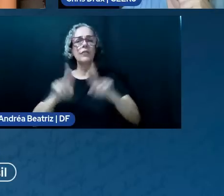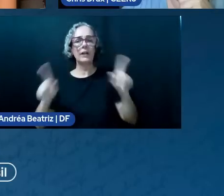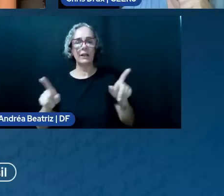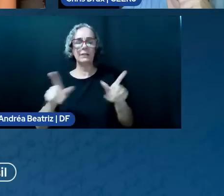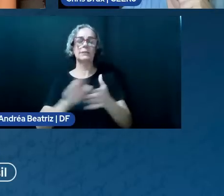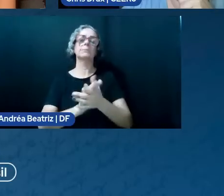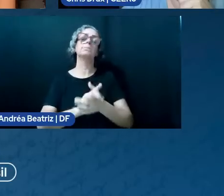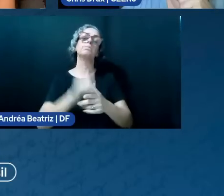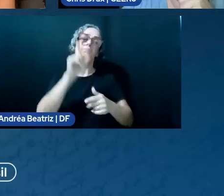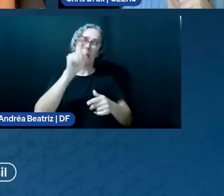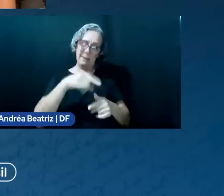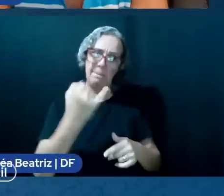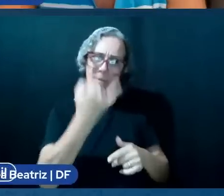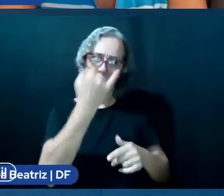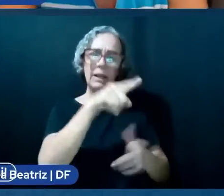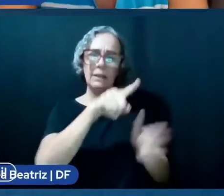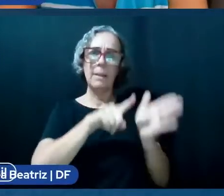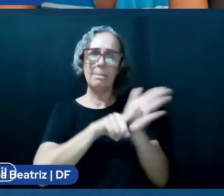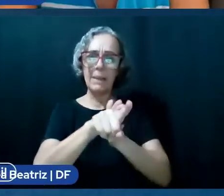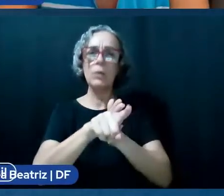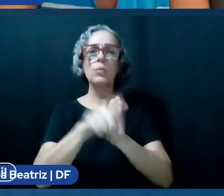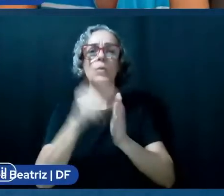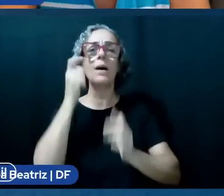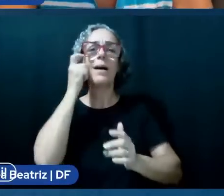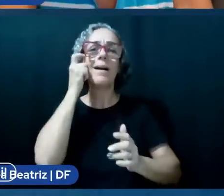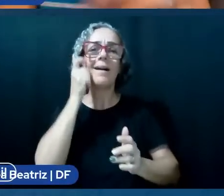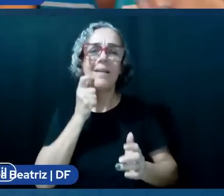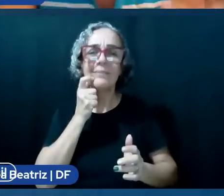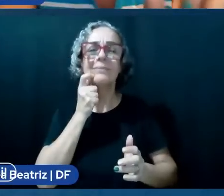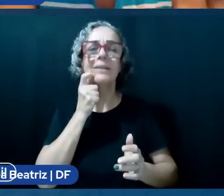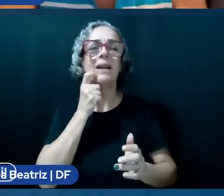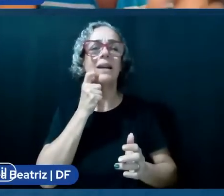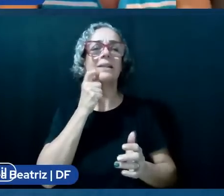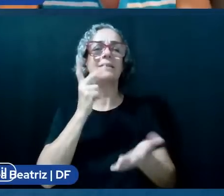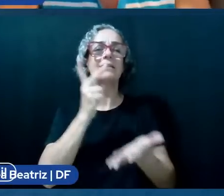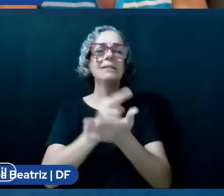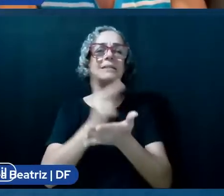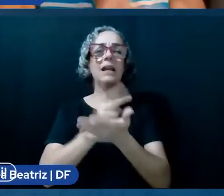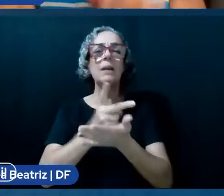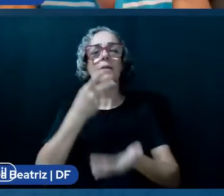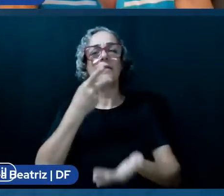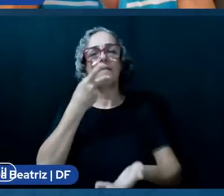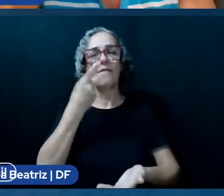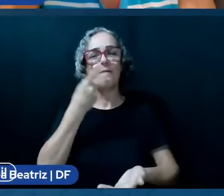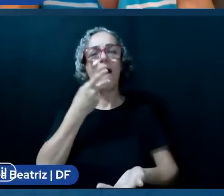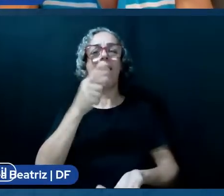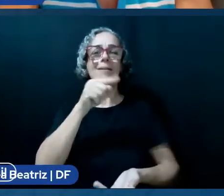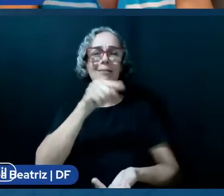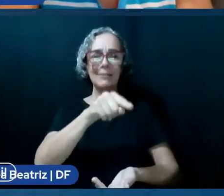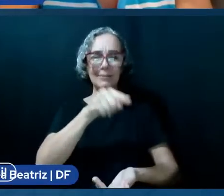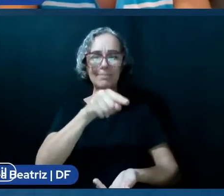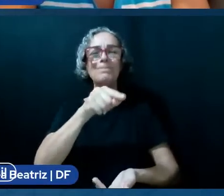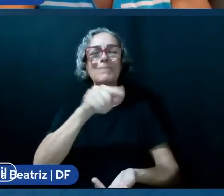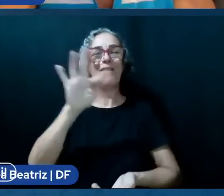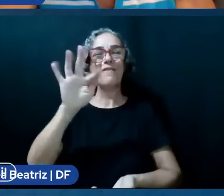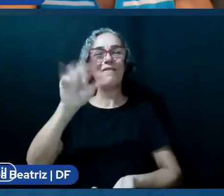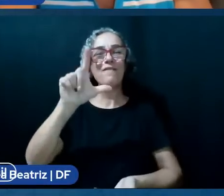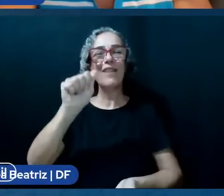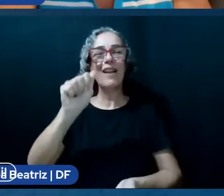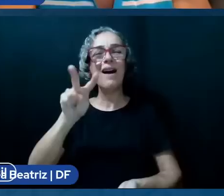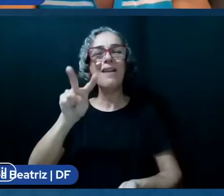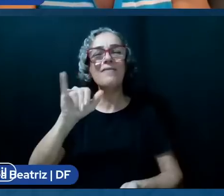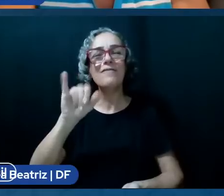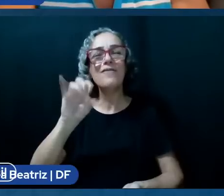dos Espíritos, elas derivam desse caso que o Flávio já nos fez referência, né?